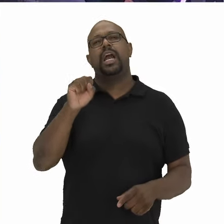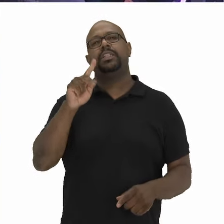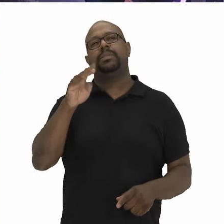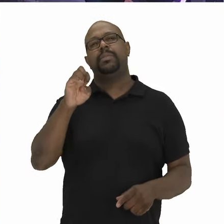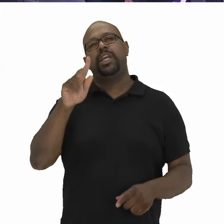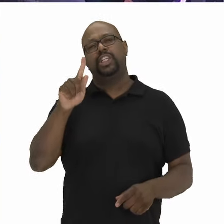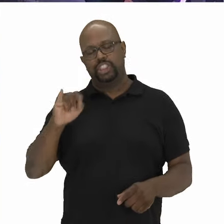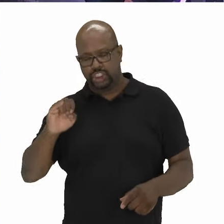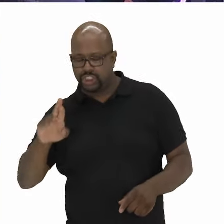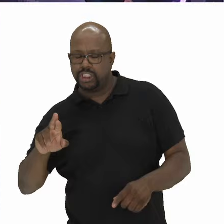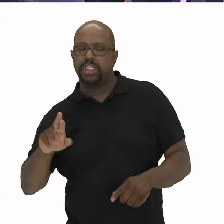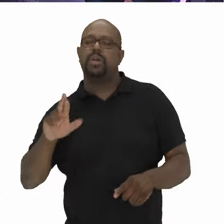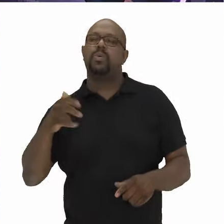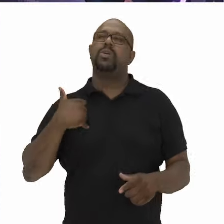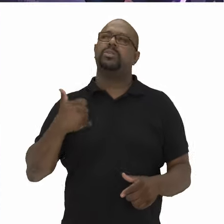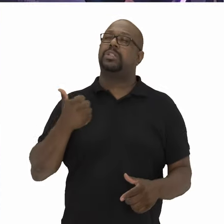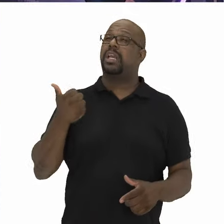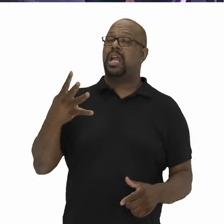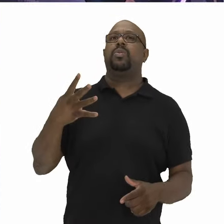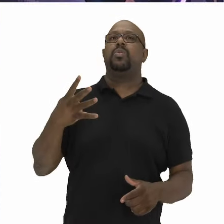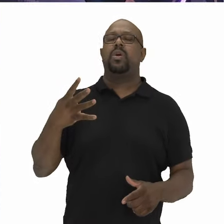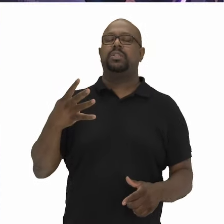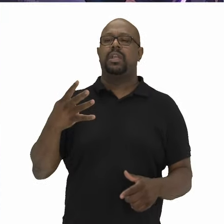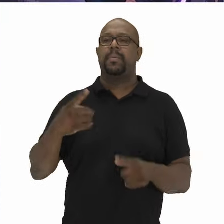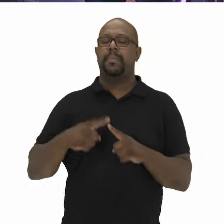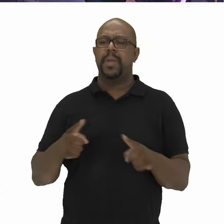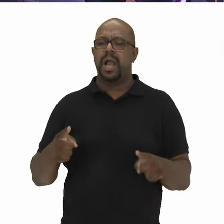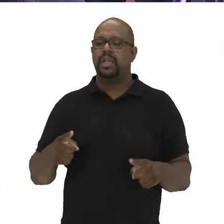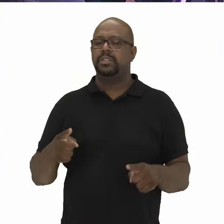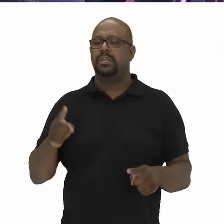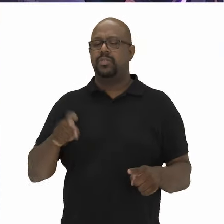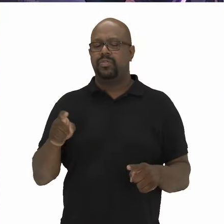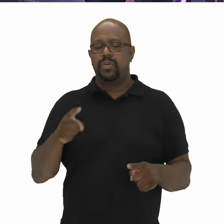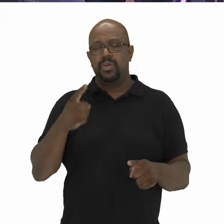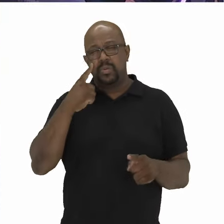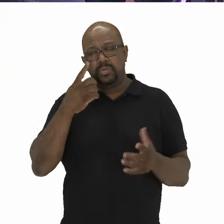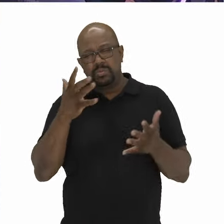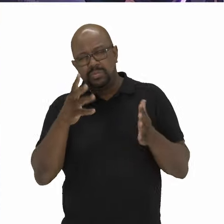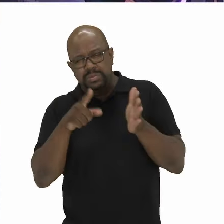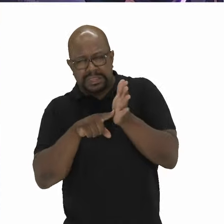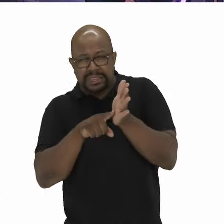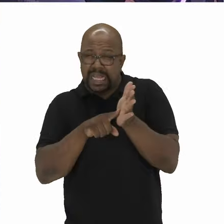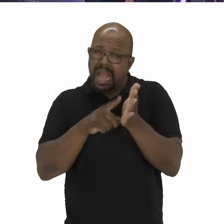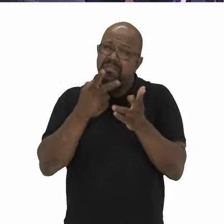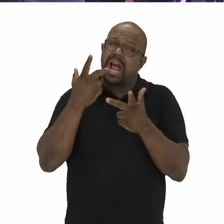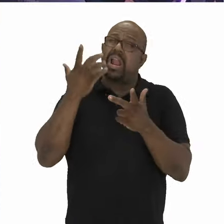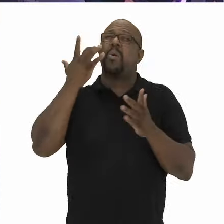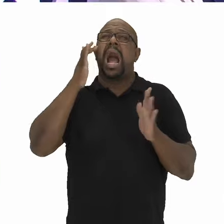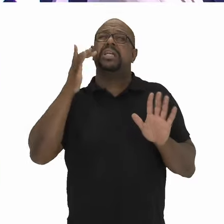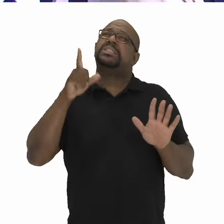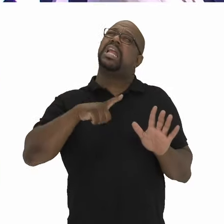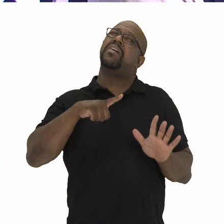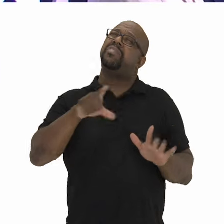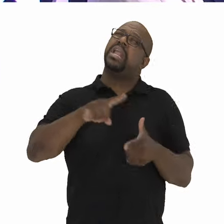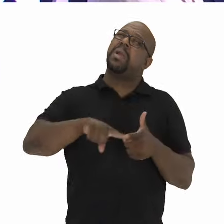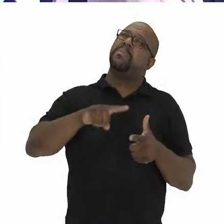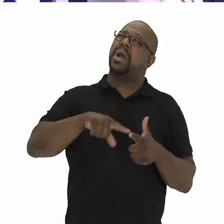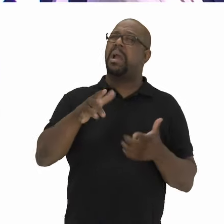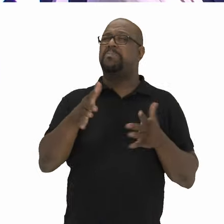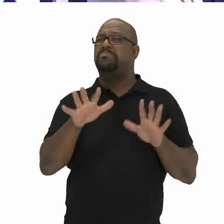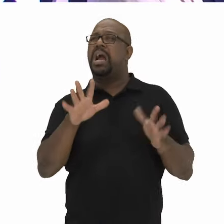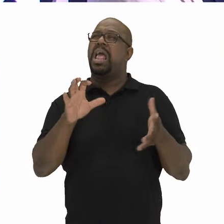asper né Eh quando eu tinha 14 anos mas foi um diagnóstico assim falado Ah ela deve